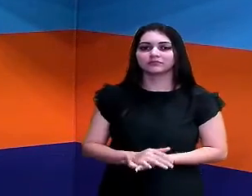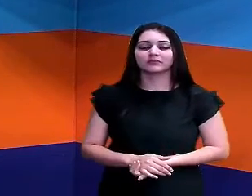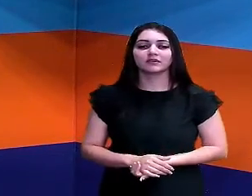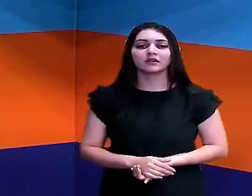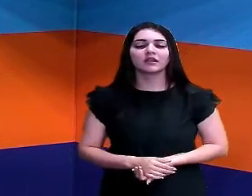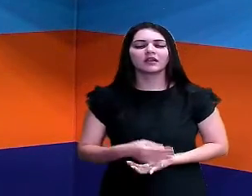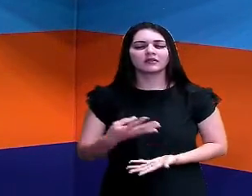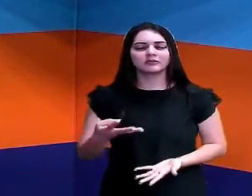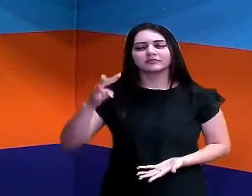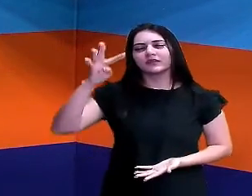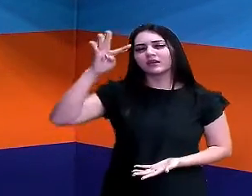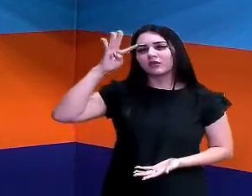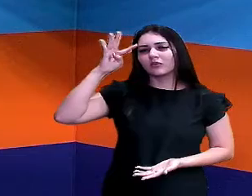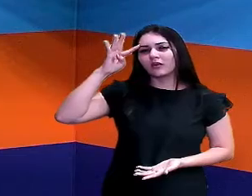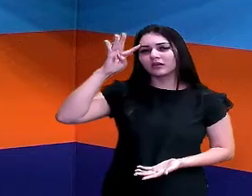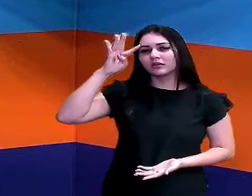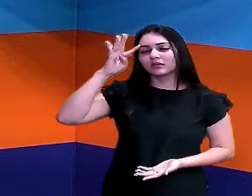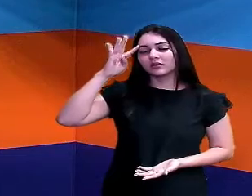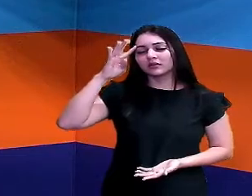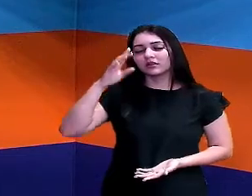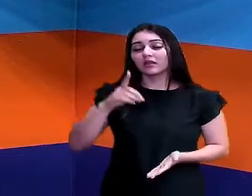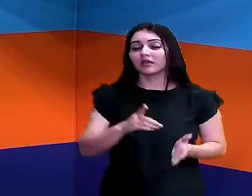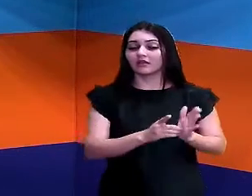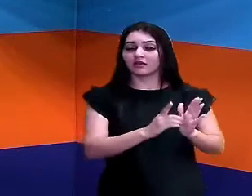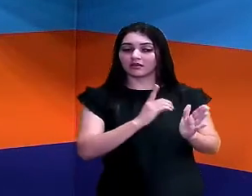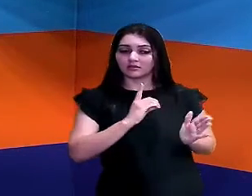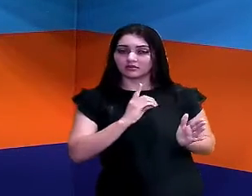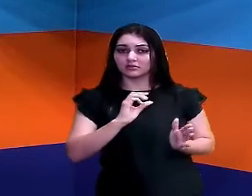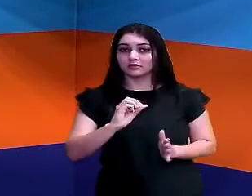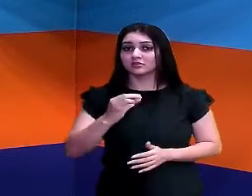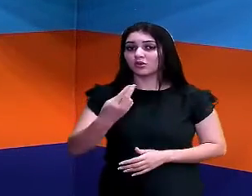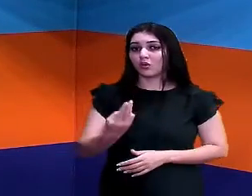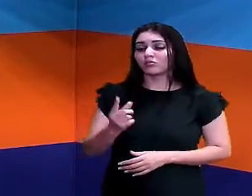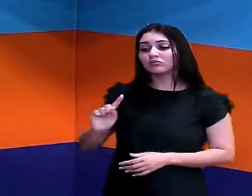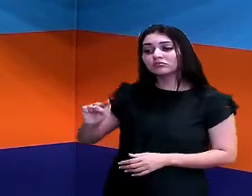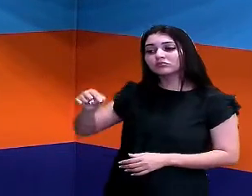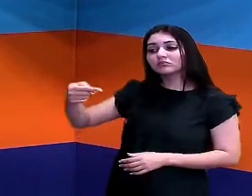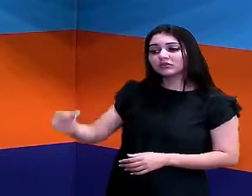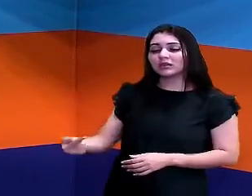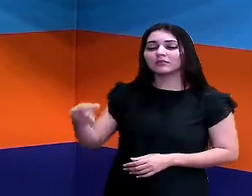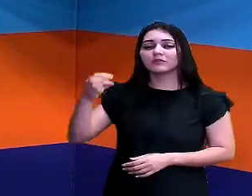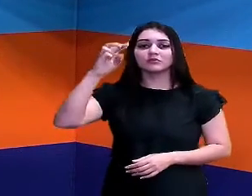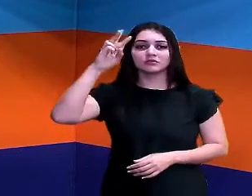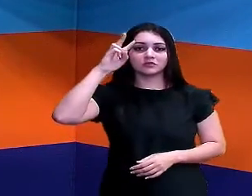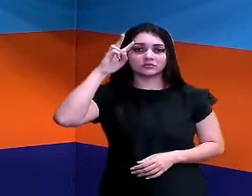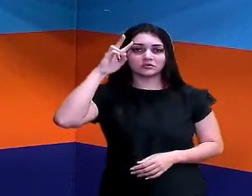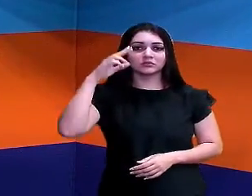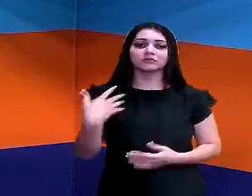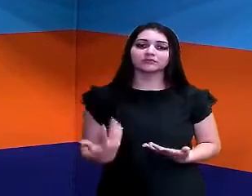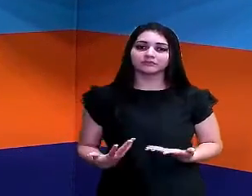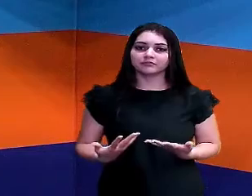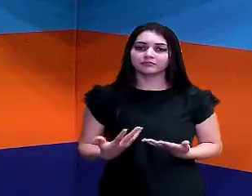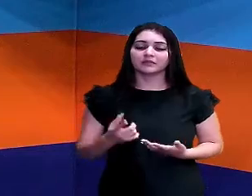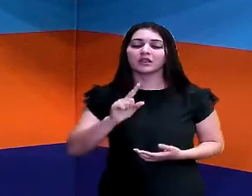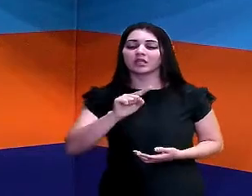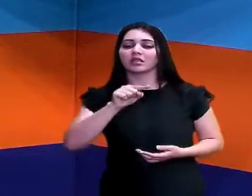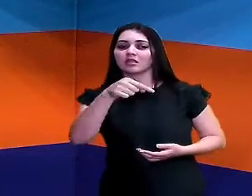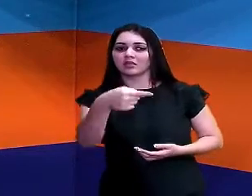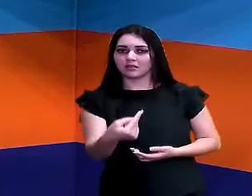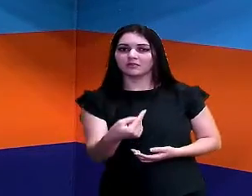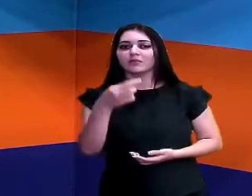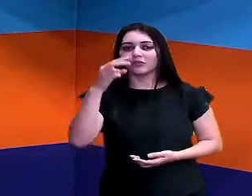A quarta-feira, ela vem antes ou depois da segunda-feira? Ela vem